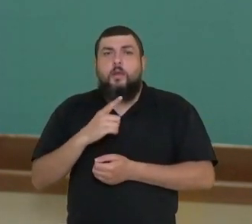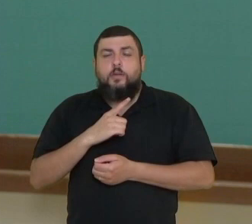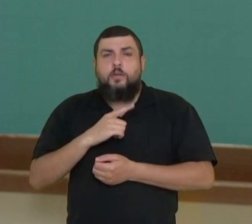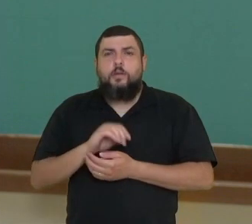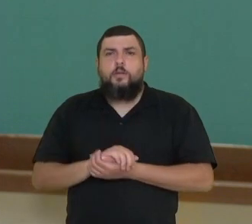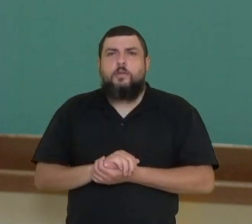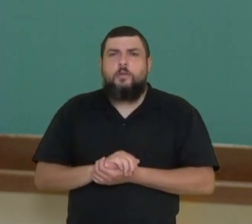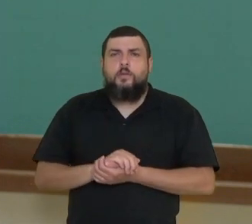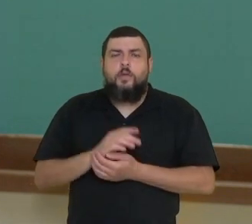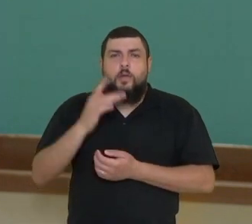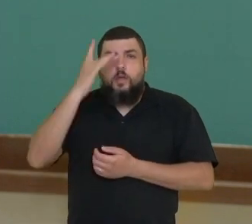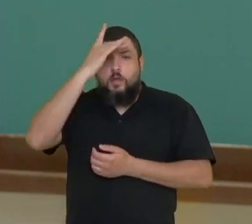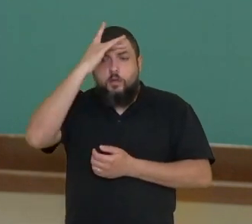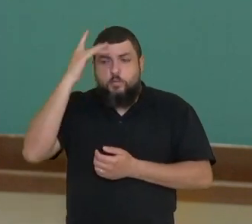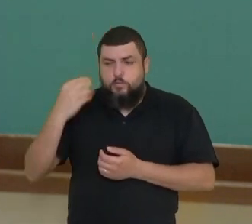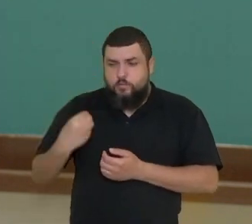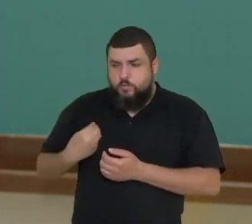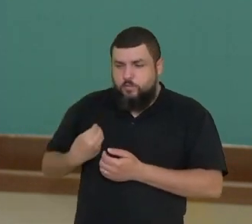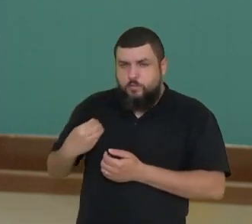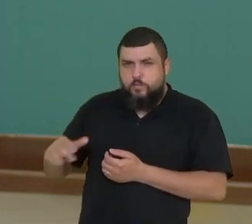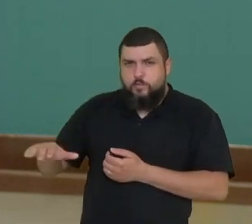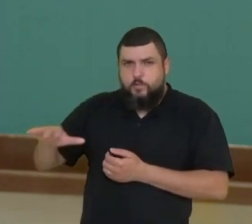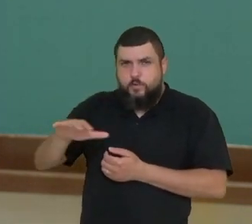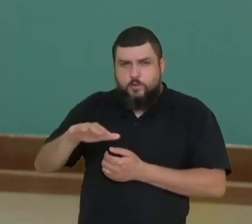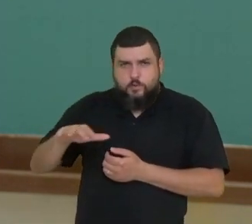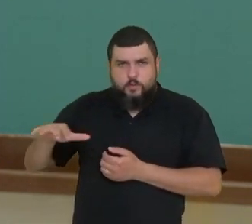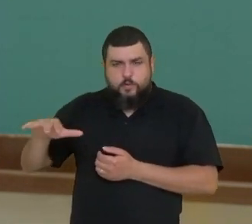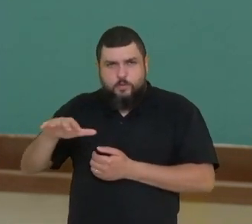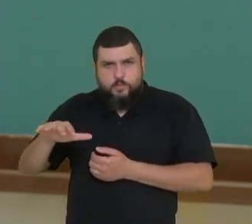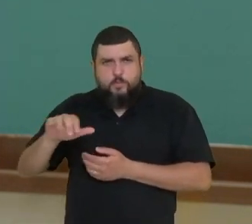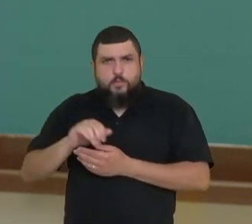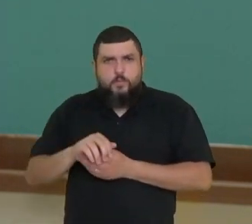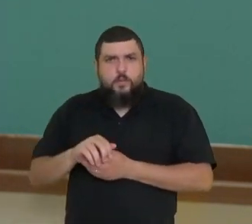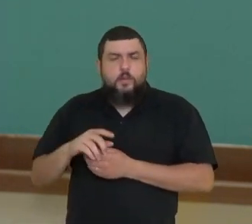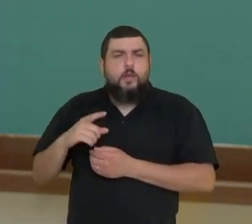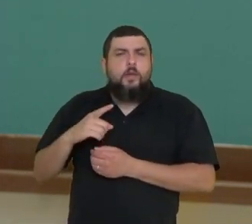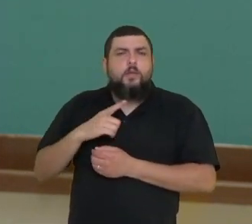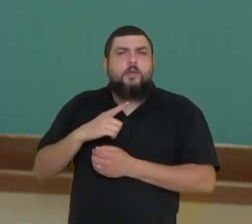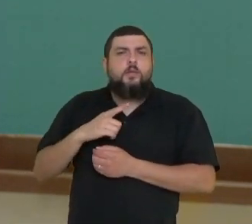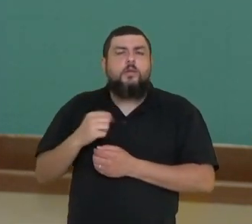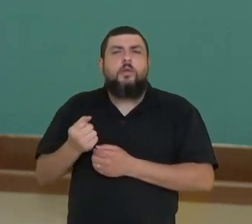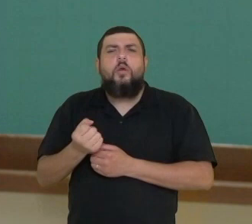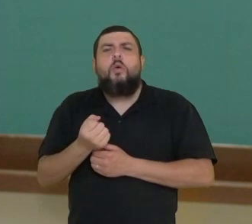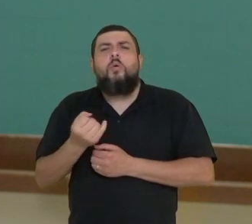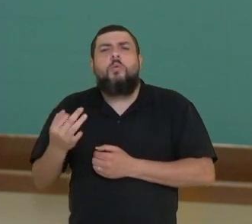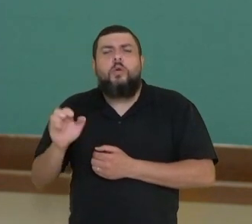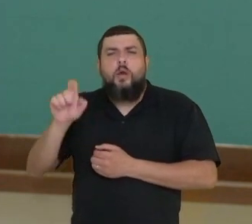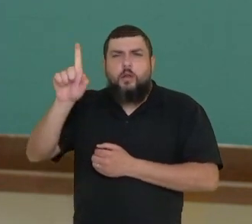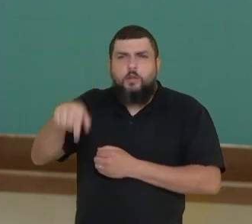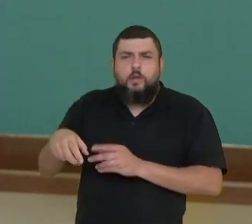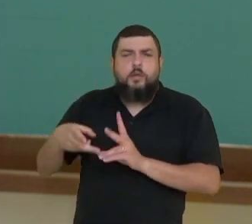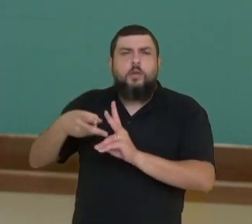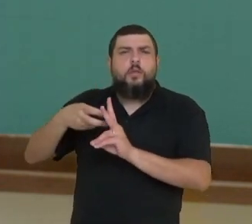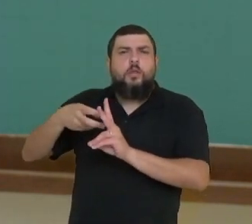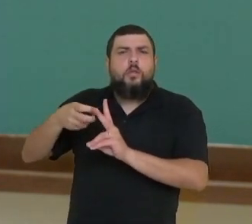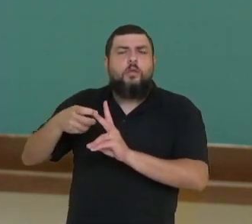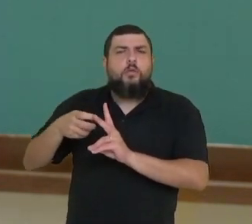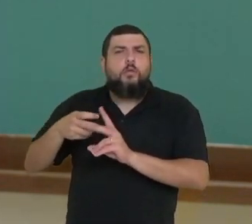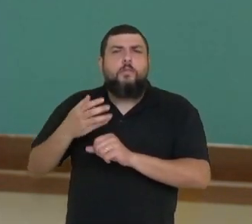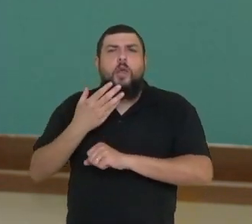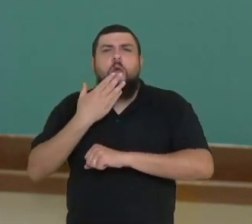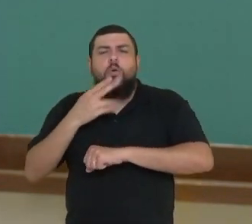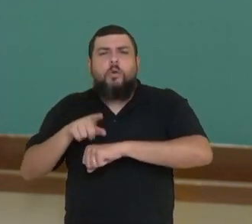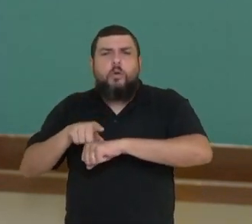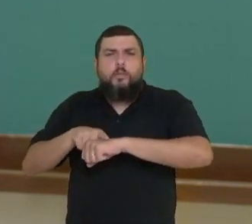pessoas residentes em terras indígenas que se declaram como indígenas no quesito cor ou raça, mas